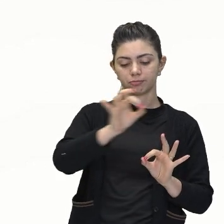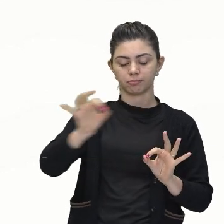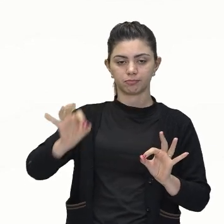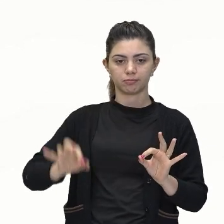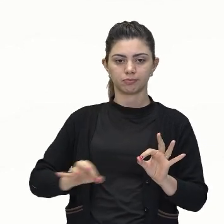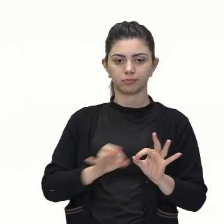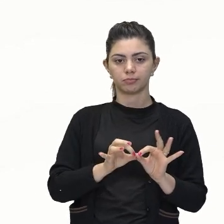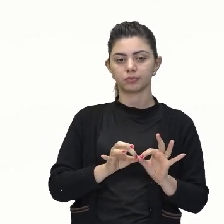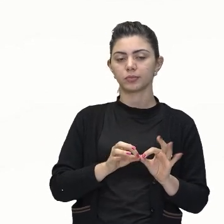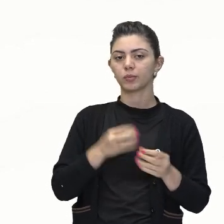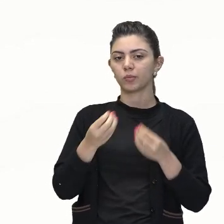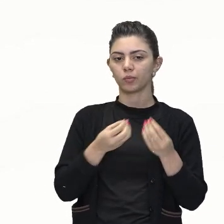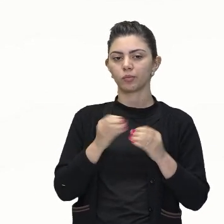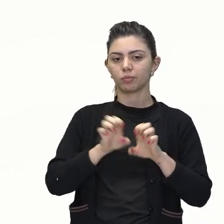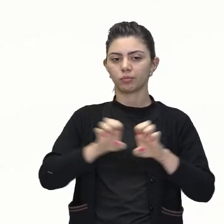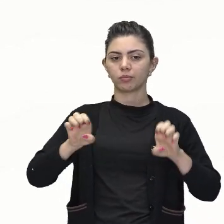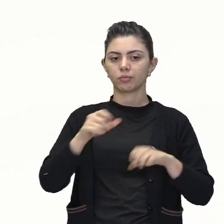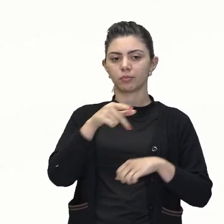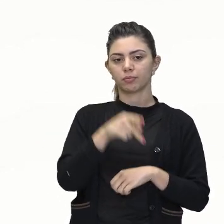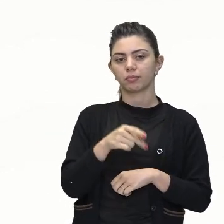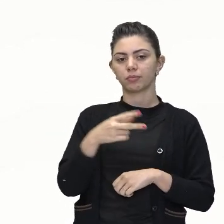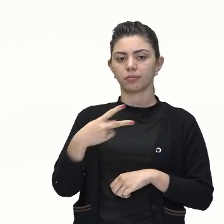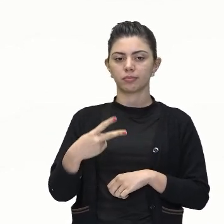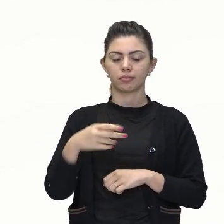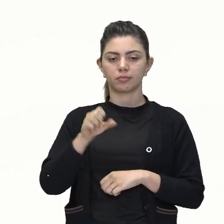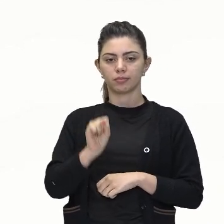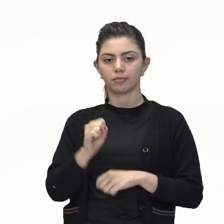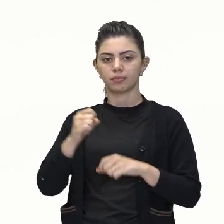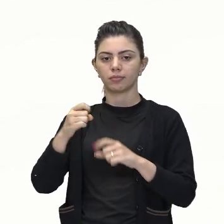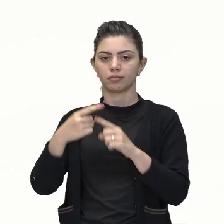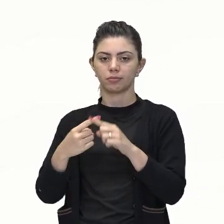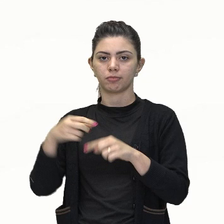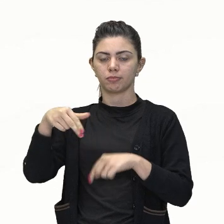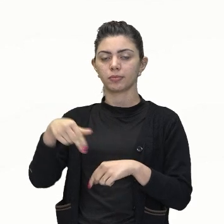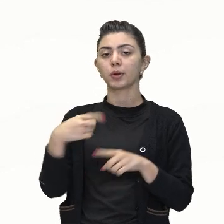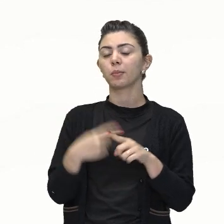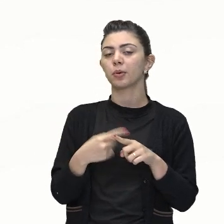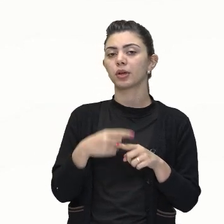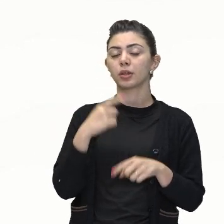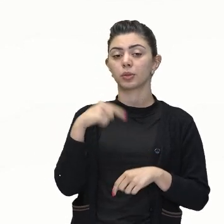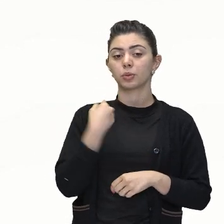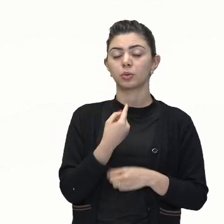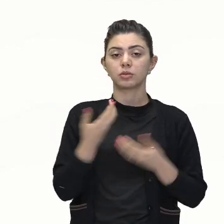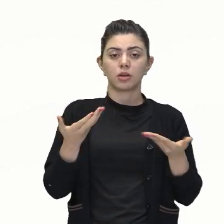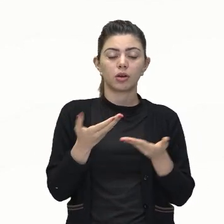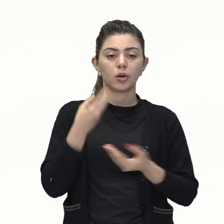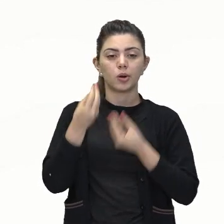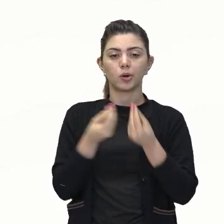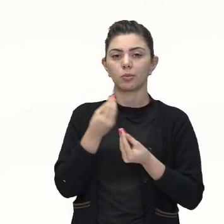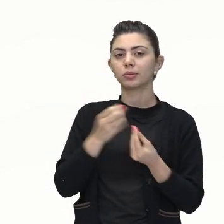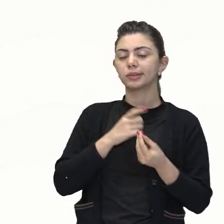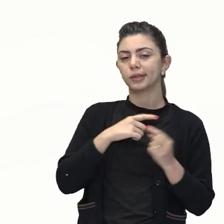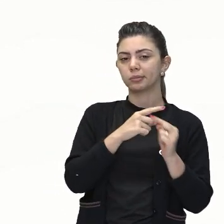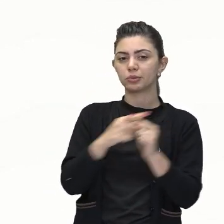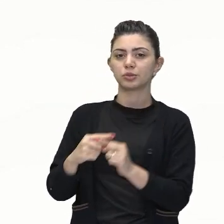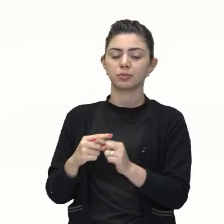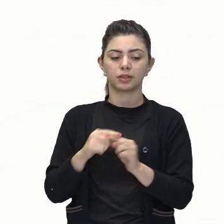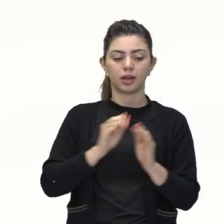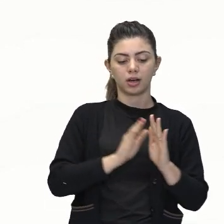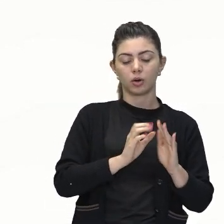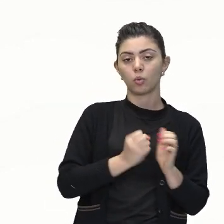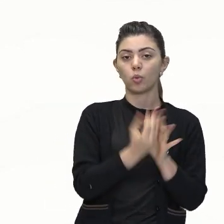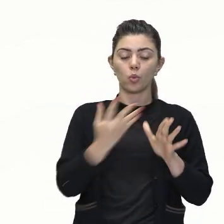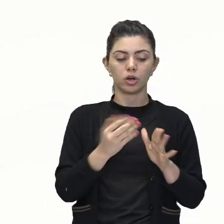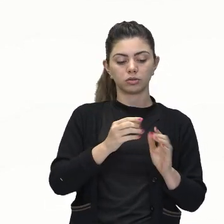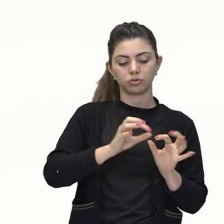S vezes N, não é isso? Por quê? Porque você vai multiplicar o valor da quantidade de lados